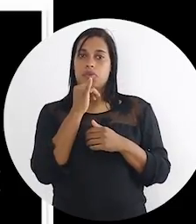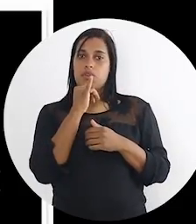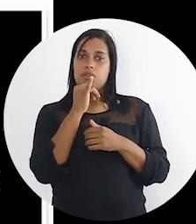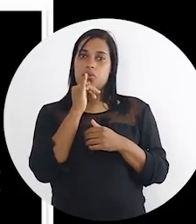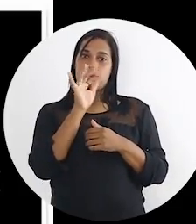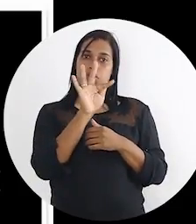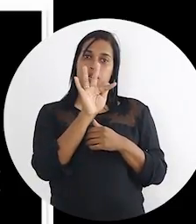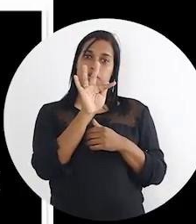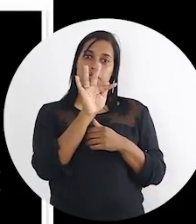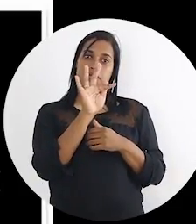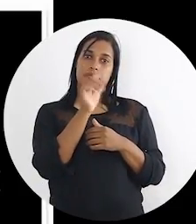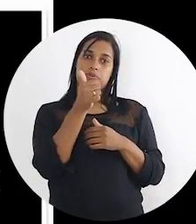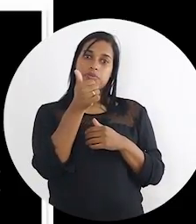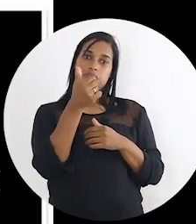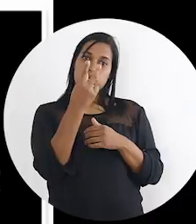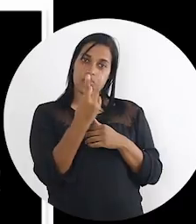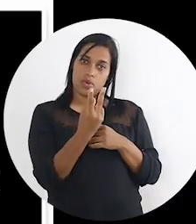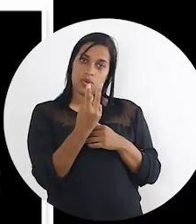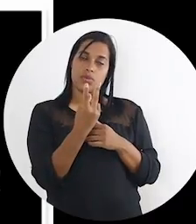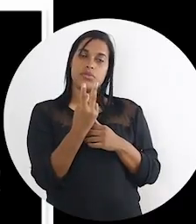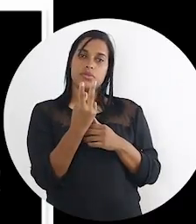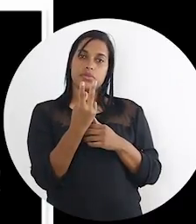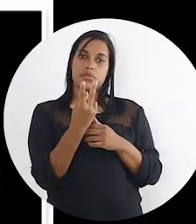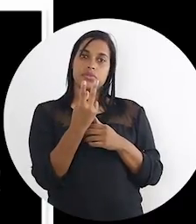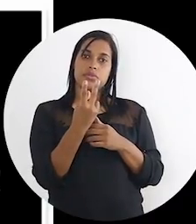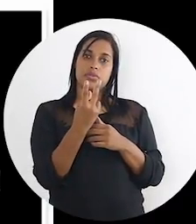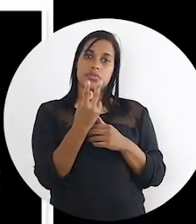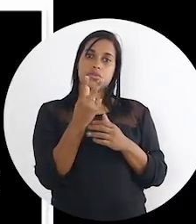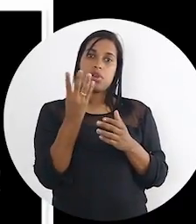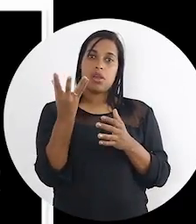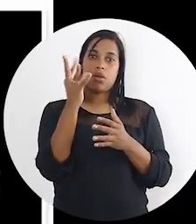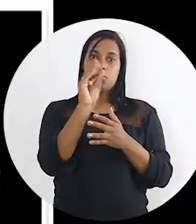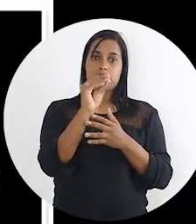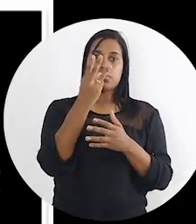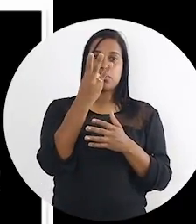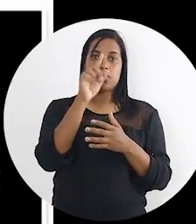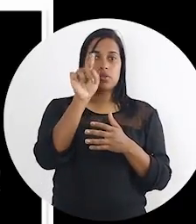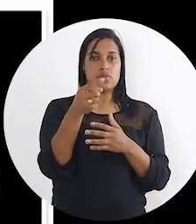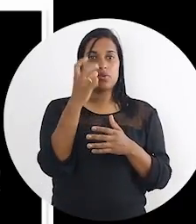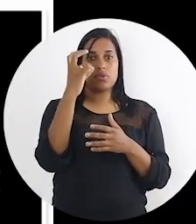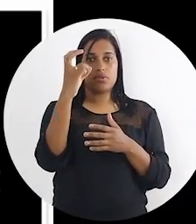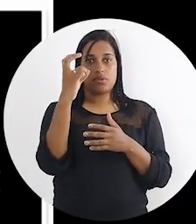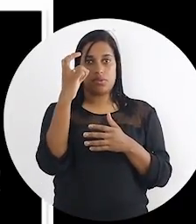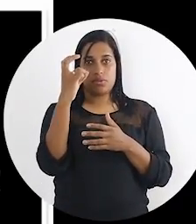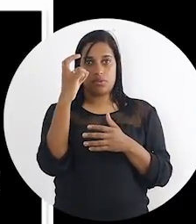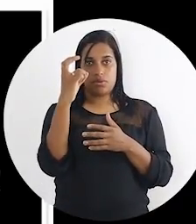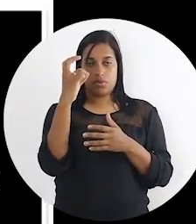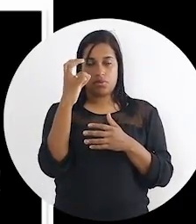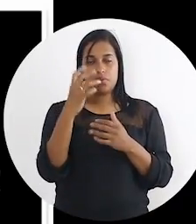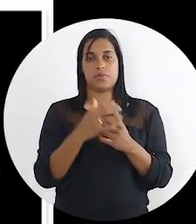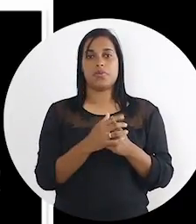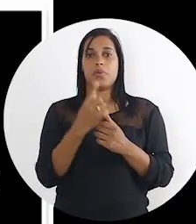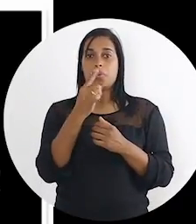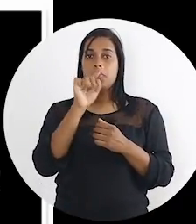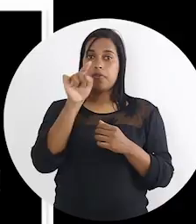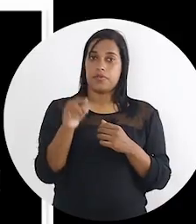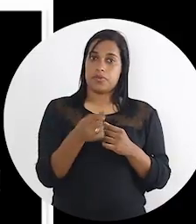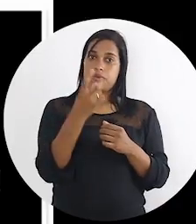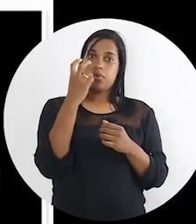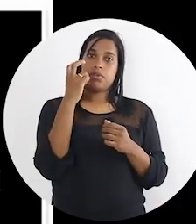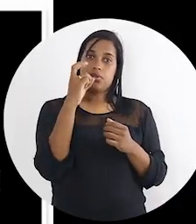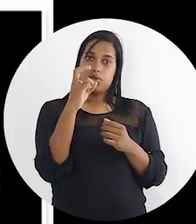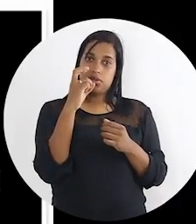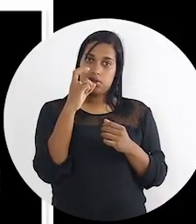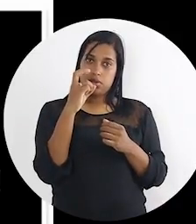Pressionamos FREG, F2 e na sequência inserimos 3,5 como valor futuro,